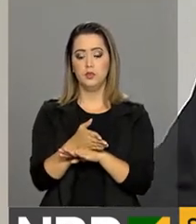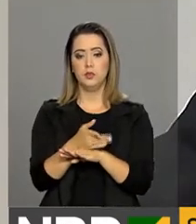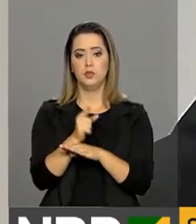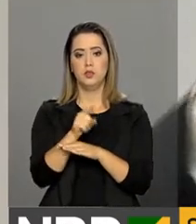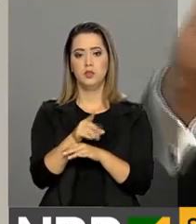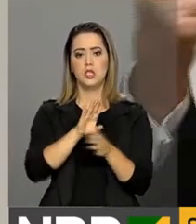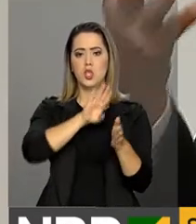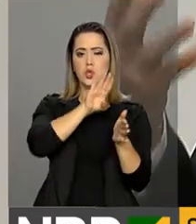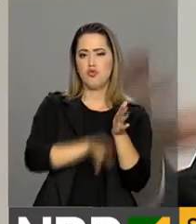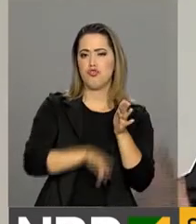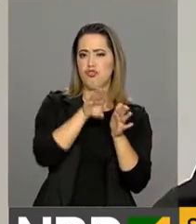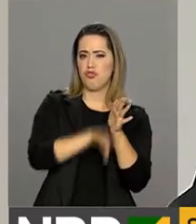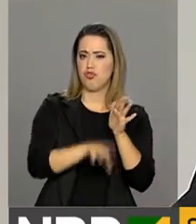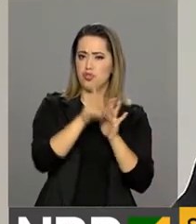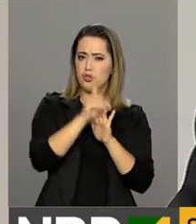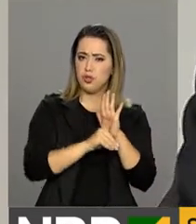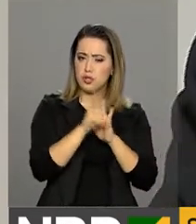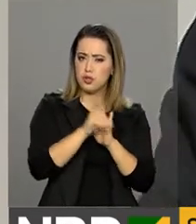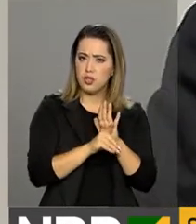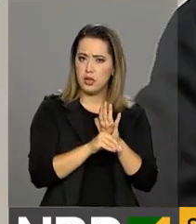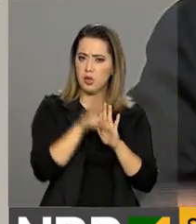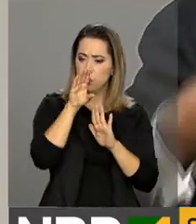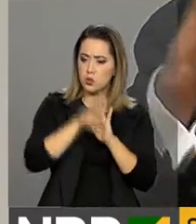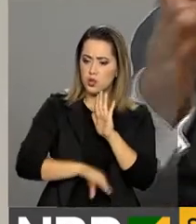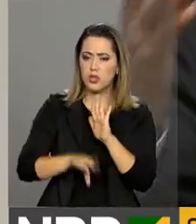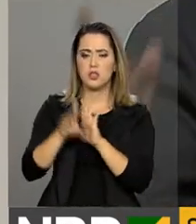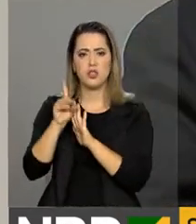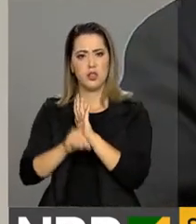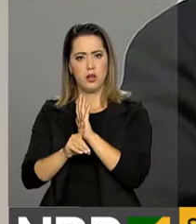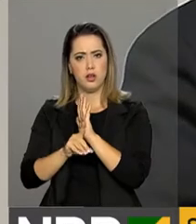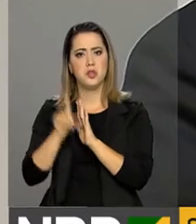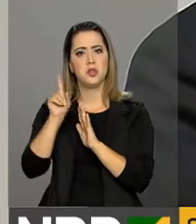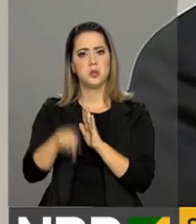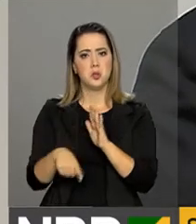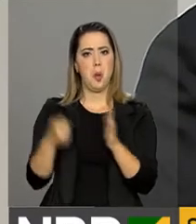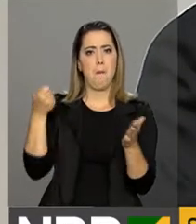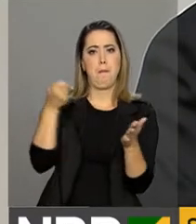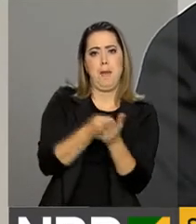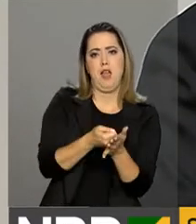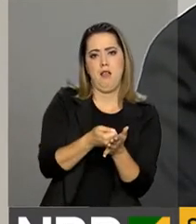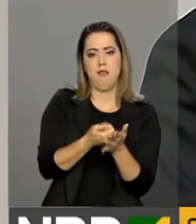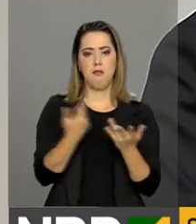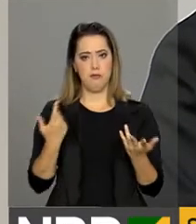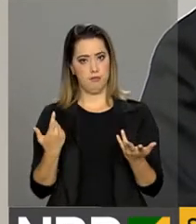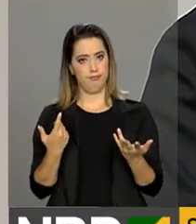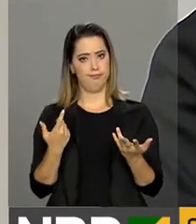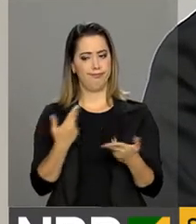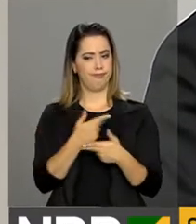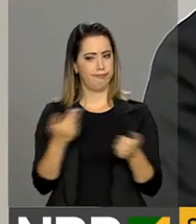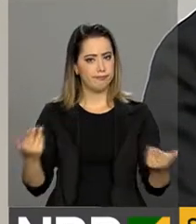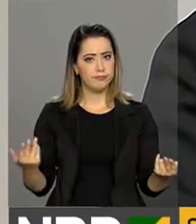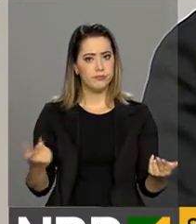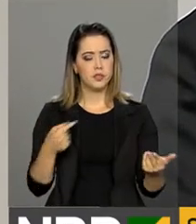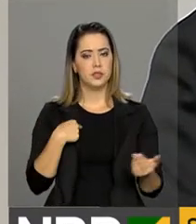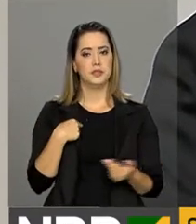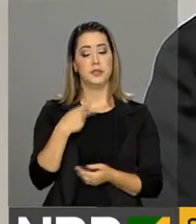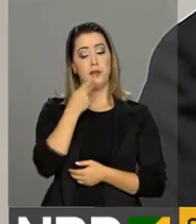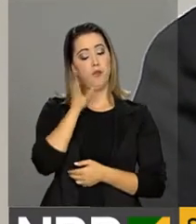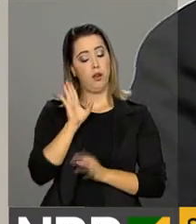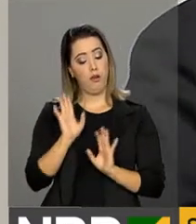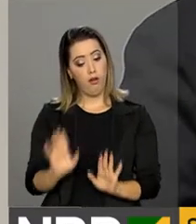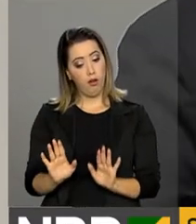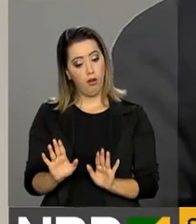retirar direitos dos trabalhadores que era mais um gesto conservadorismo e evocava a